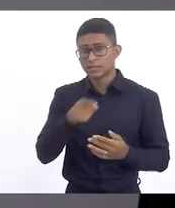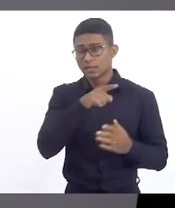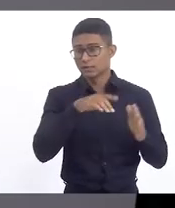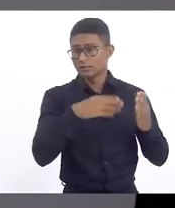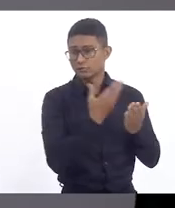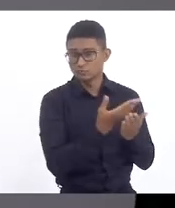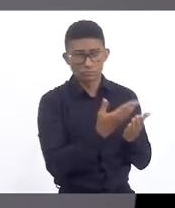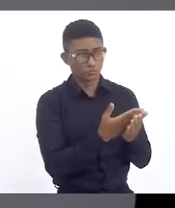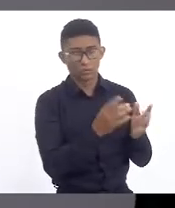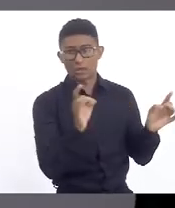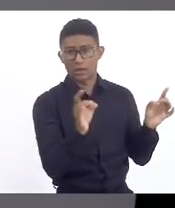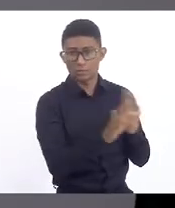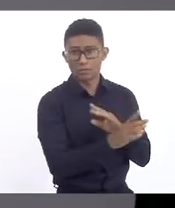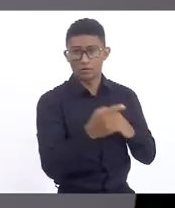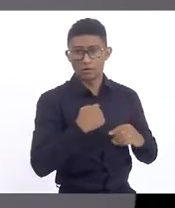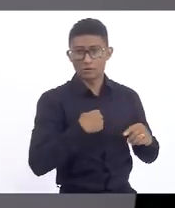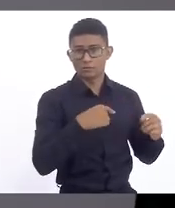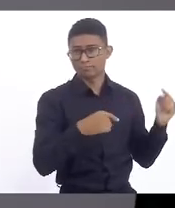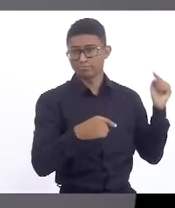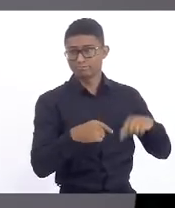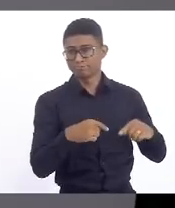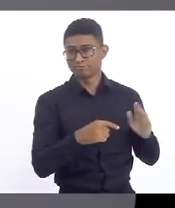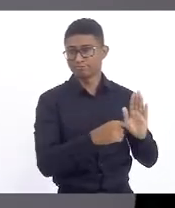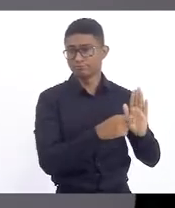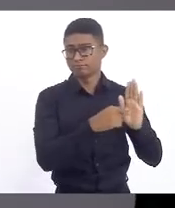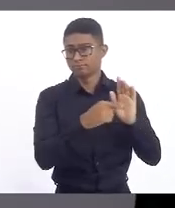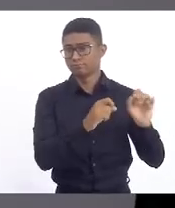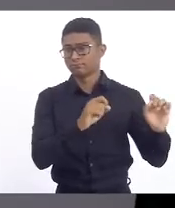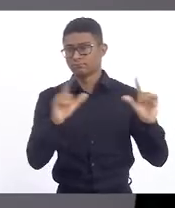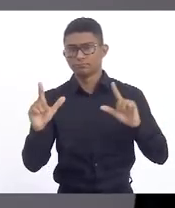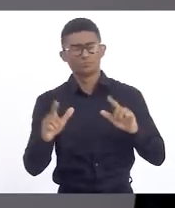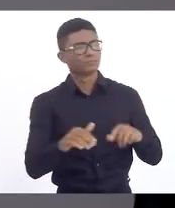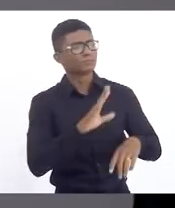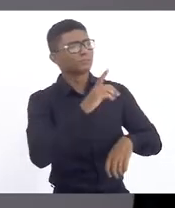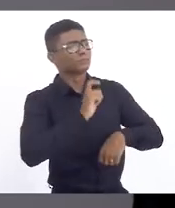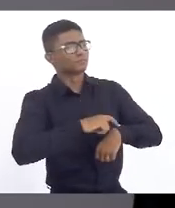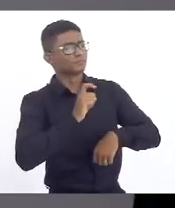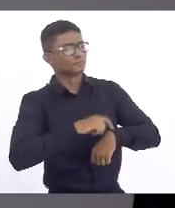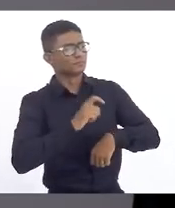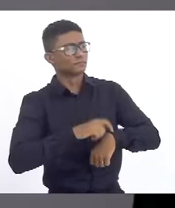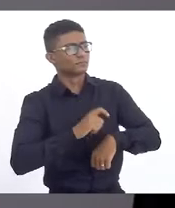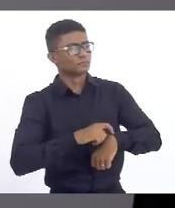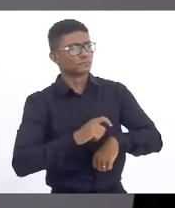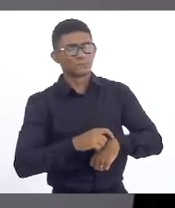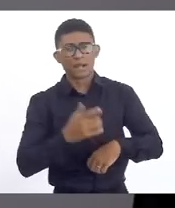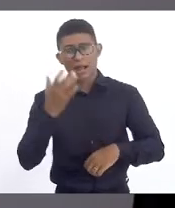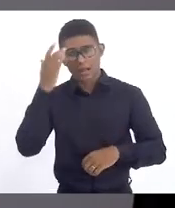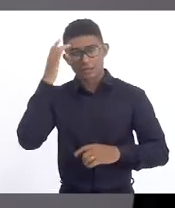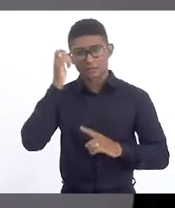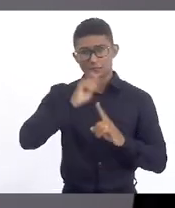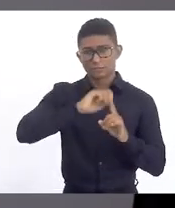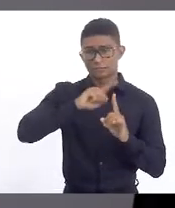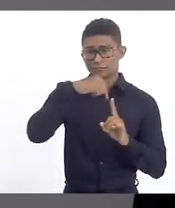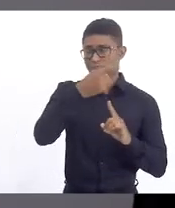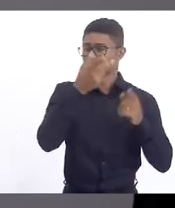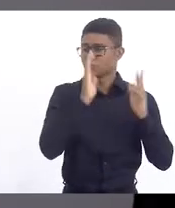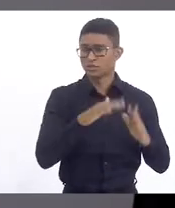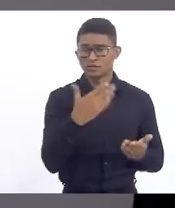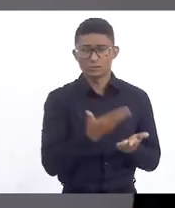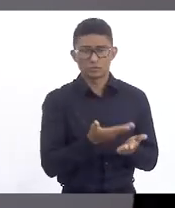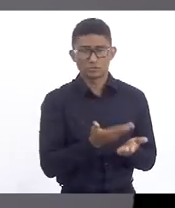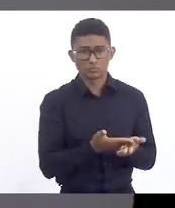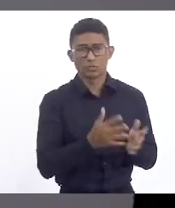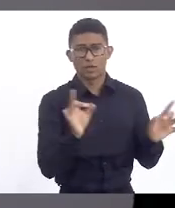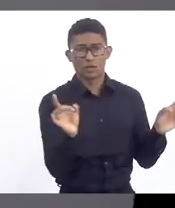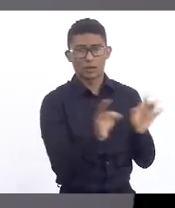estudo, eu trago o estudo para cá. Sem você acredita nenhum, que em quanto tempo fecha esse estudo? Desse praticamente está fechado. No próximo mês, esses estudos estão fechados. Então, muito obrigado.